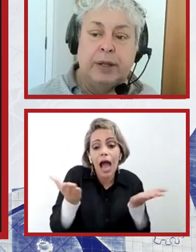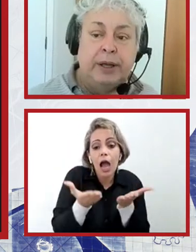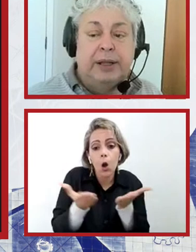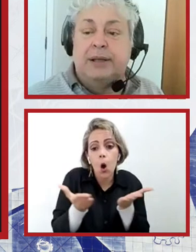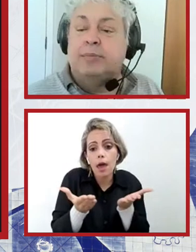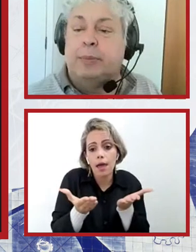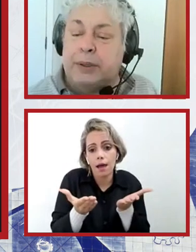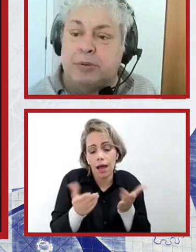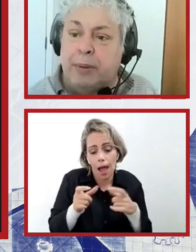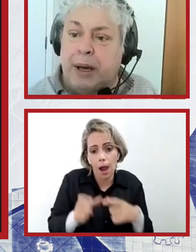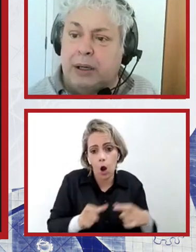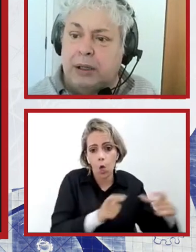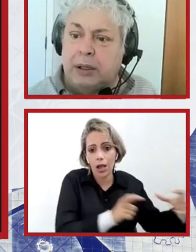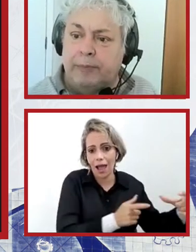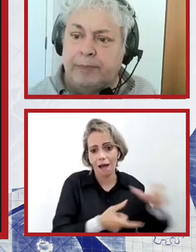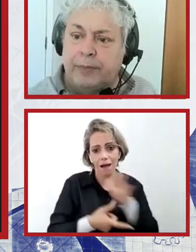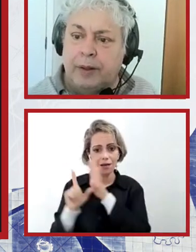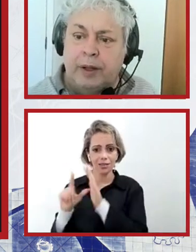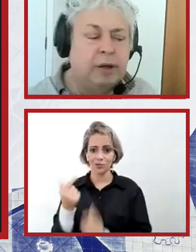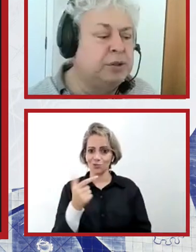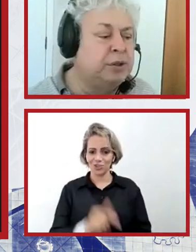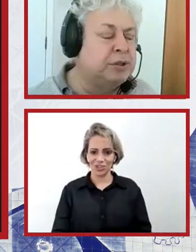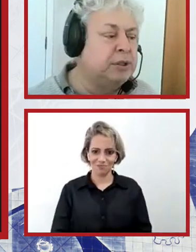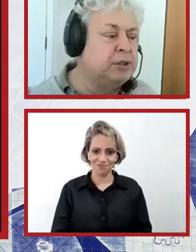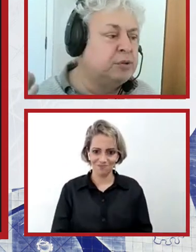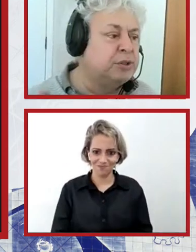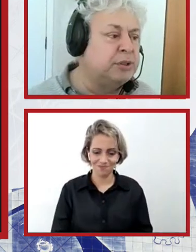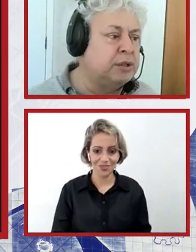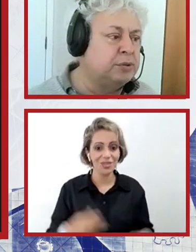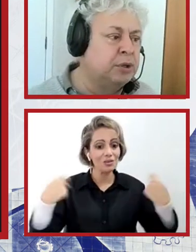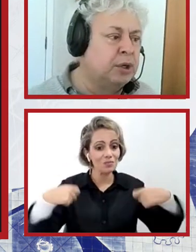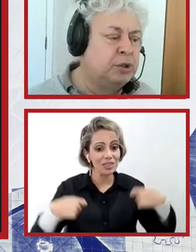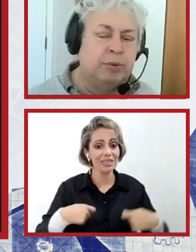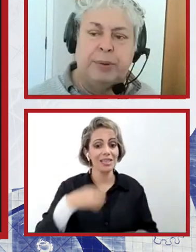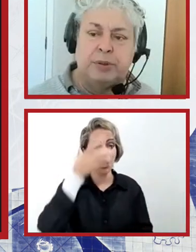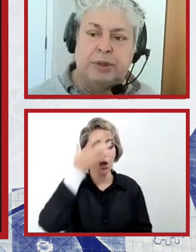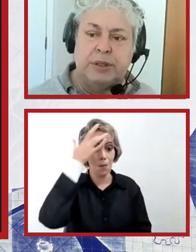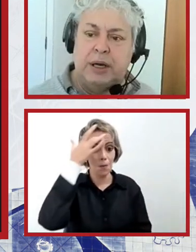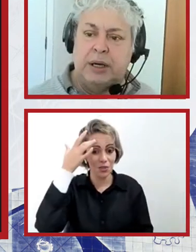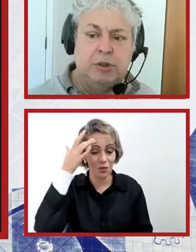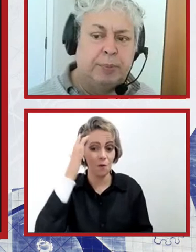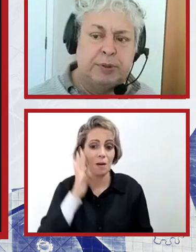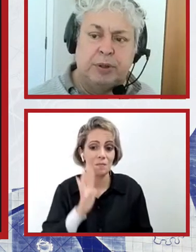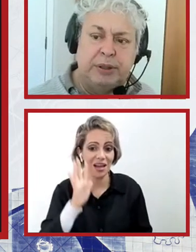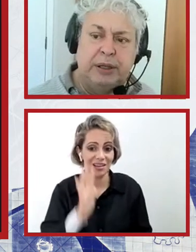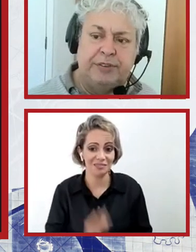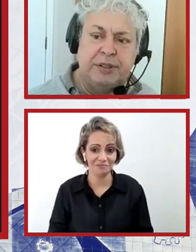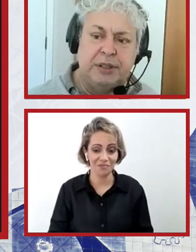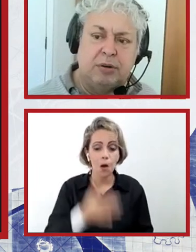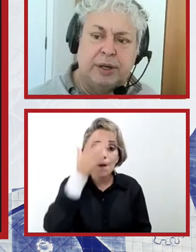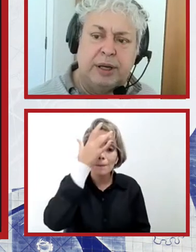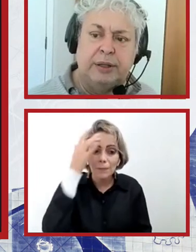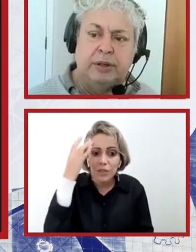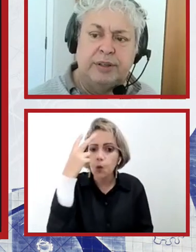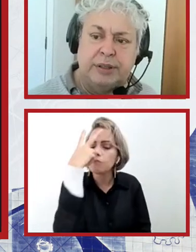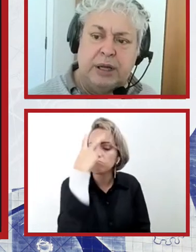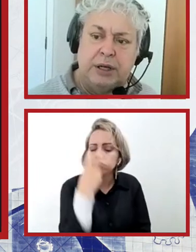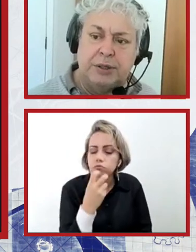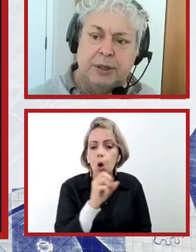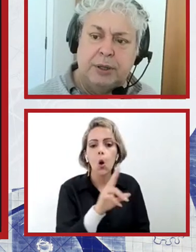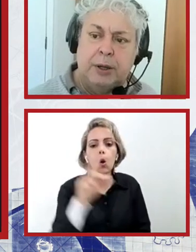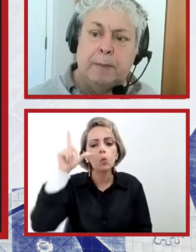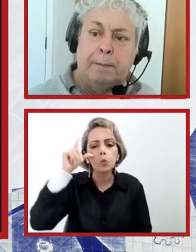universidade. E tem que ser uma pessoa bacana. Eu diria o seguinte, o sucesso de uma pessoa cega ou de uma pessoa que tem deficiência qualquer